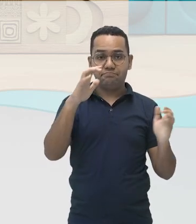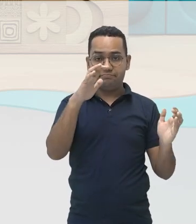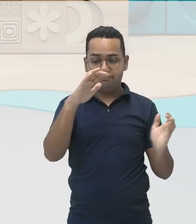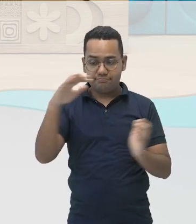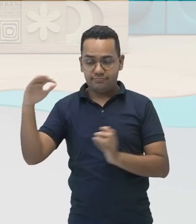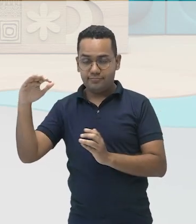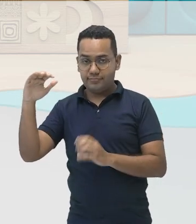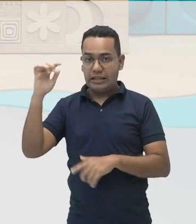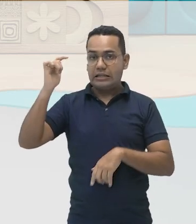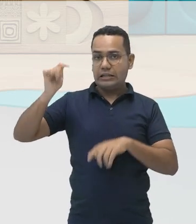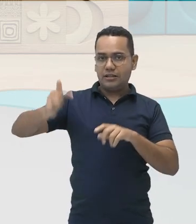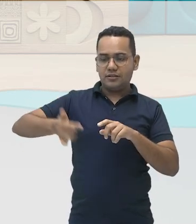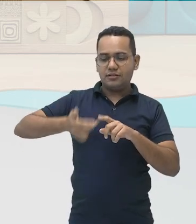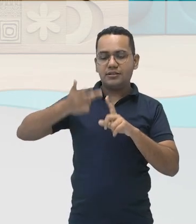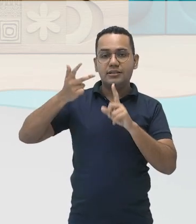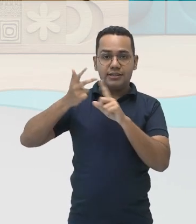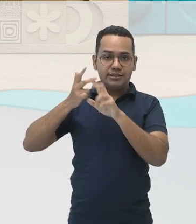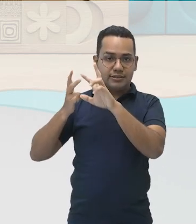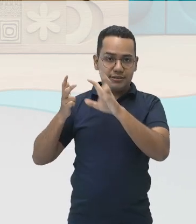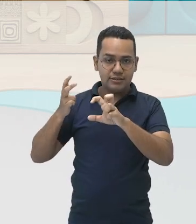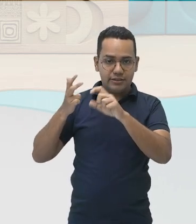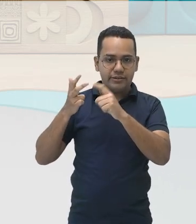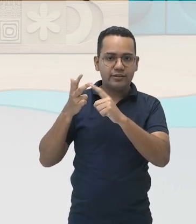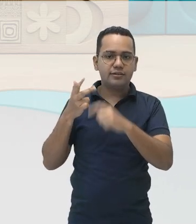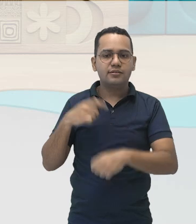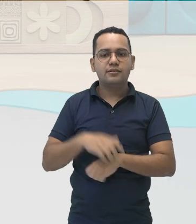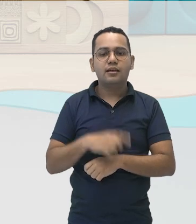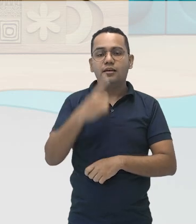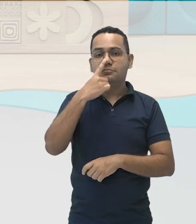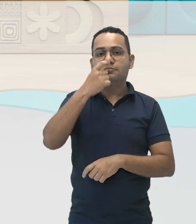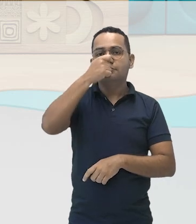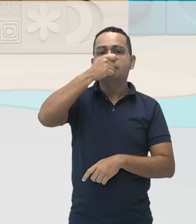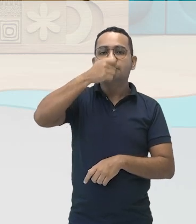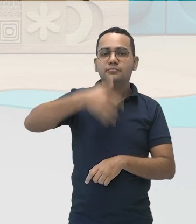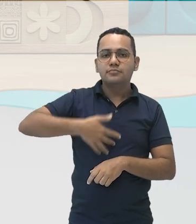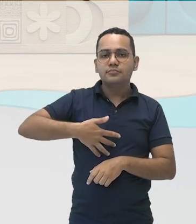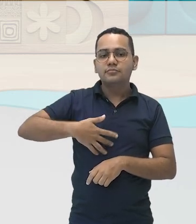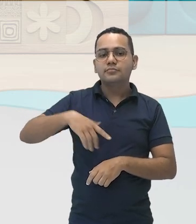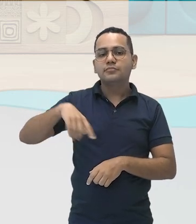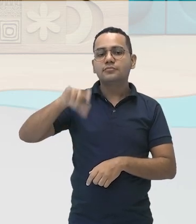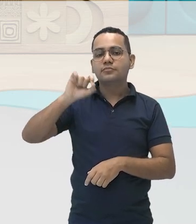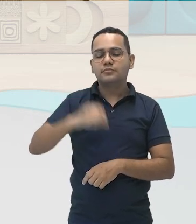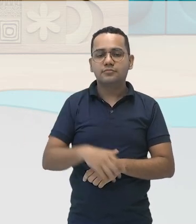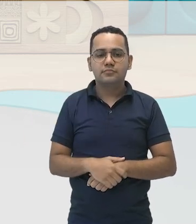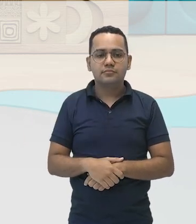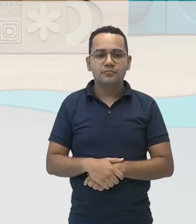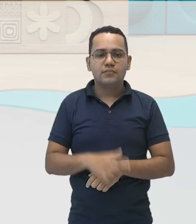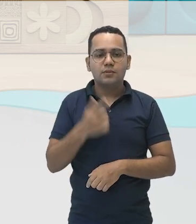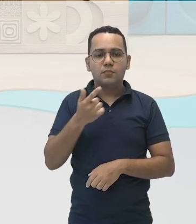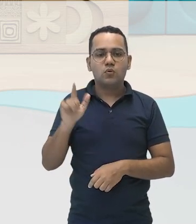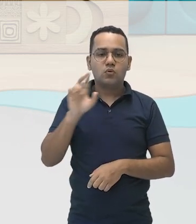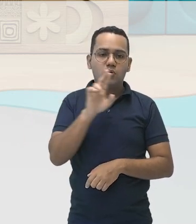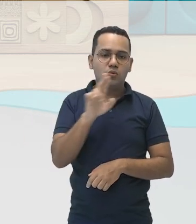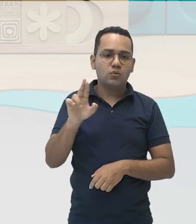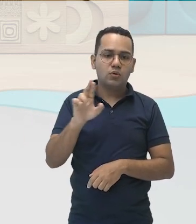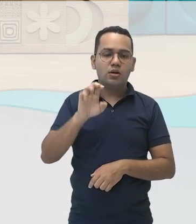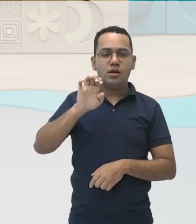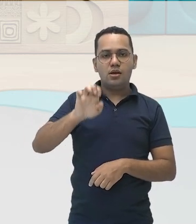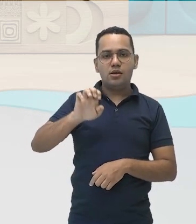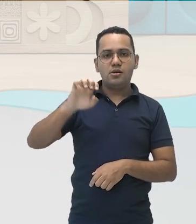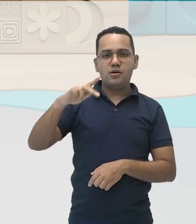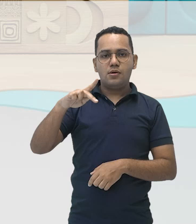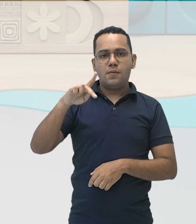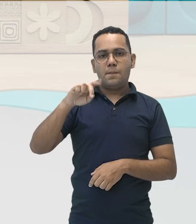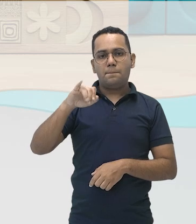né? O sangramento nasal é o quê? Ele também recebe ali uma nomenclatura chamada epístase